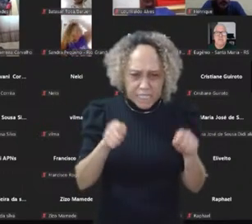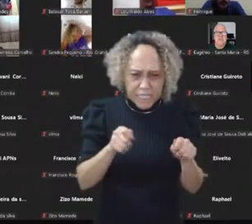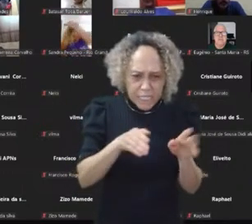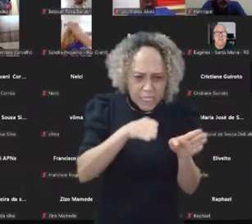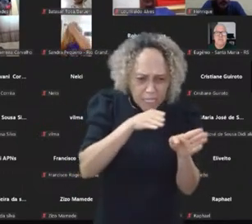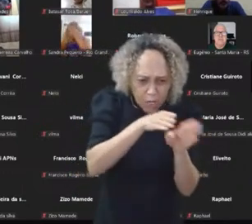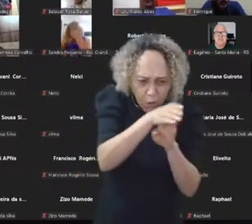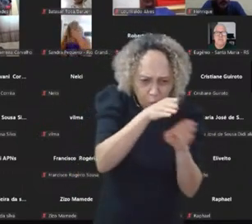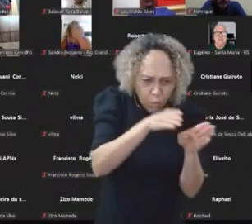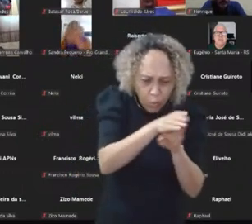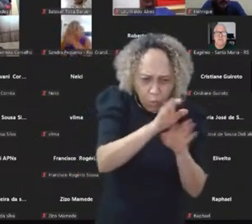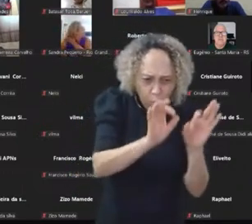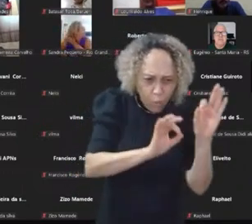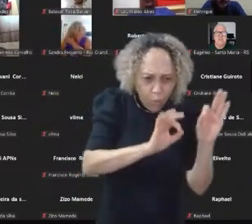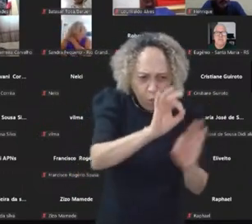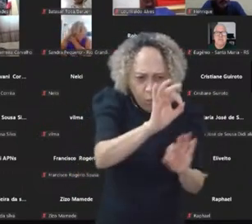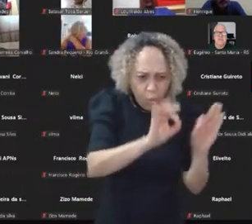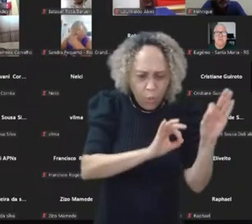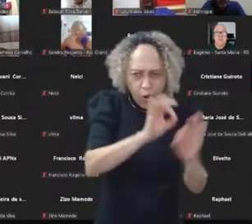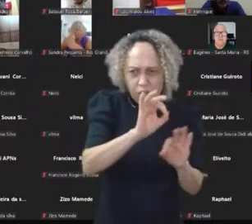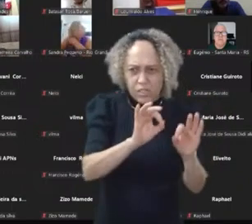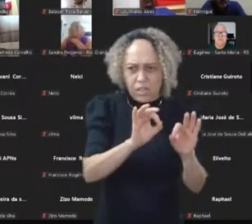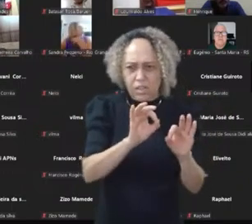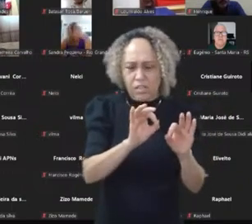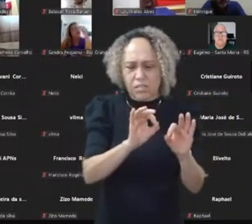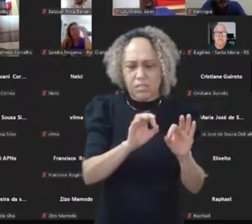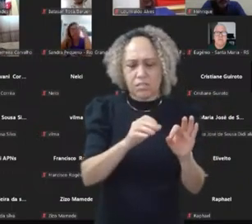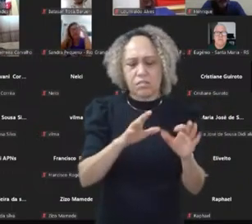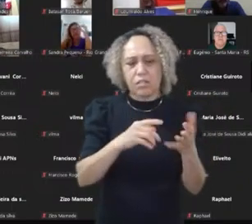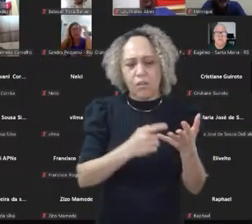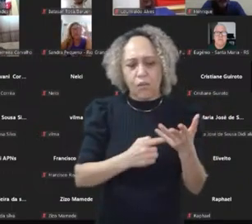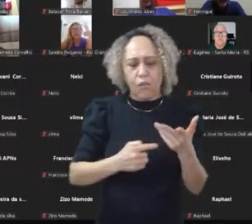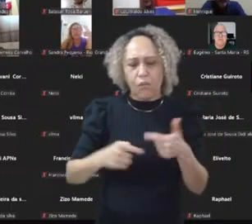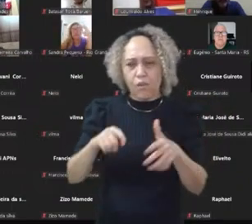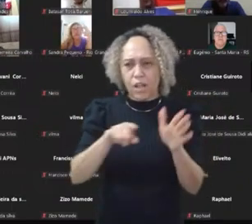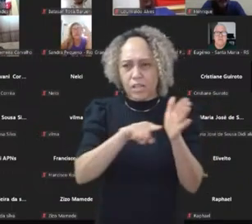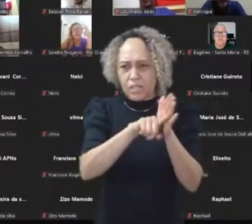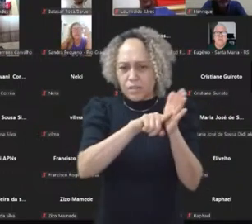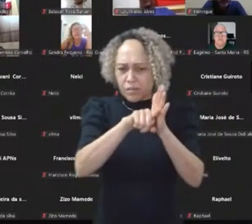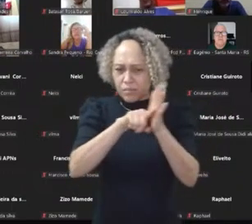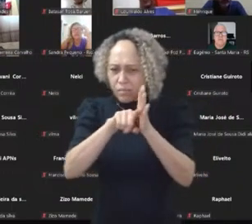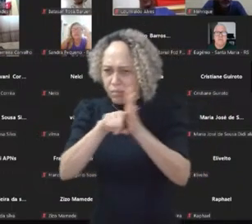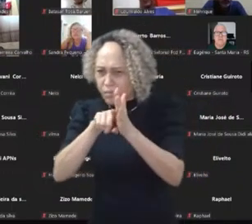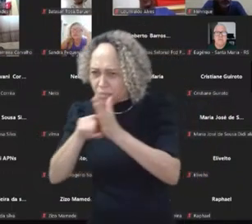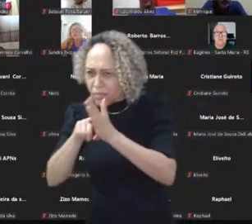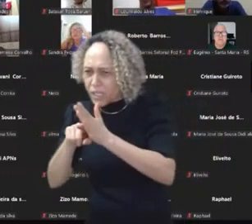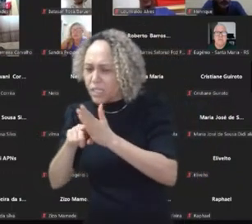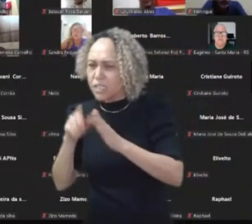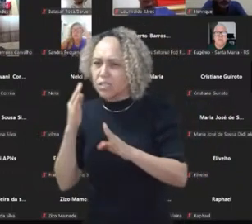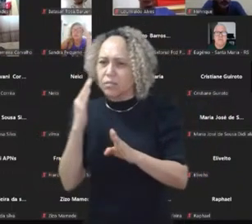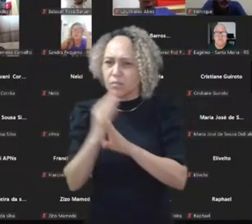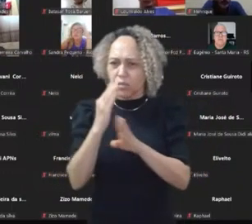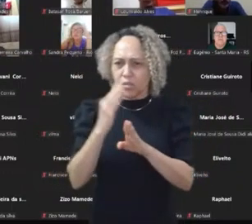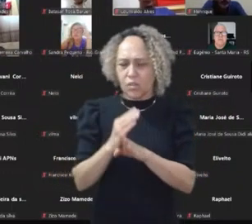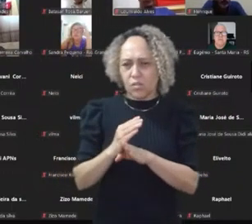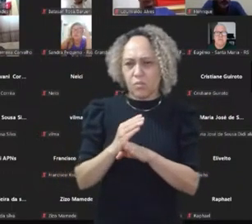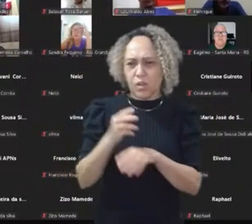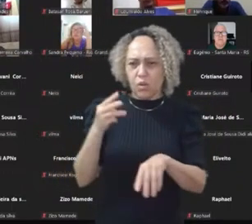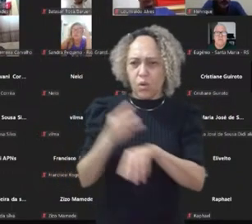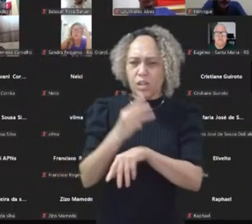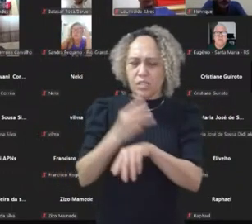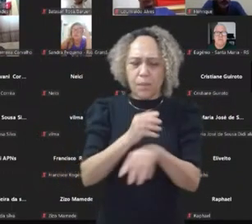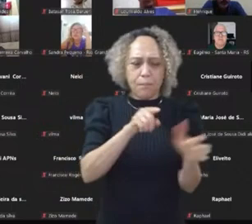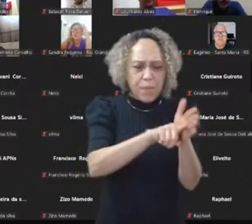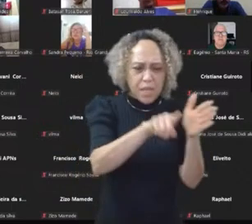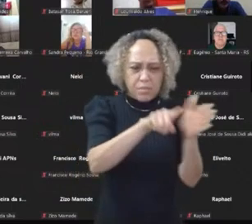mensagem se faz várias pesquisas e aí o Thiago fala também desse D dessa informação a gente viu pelo WhatsApp pesquisando que